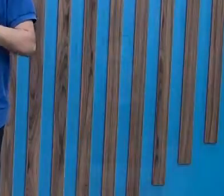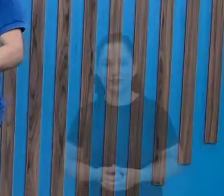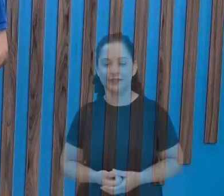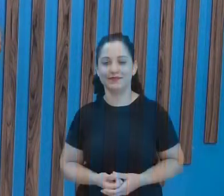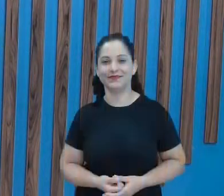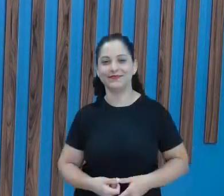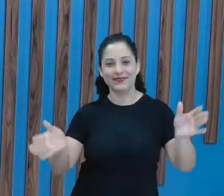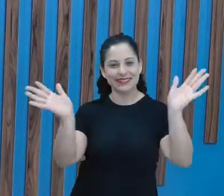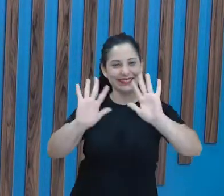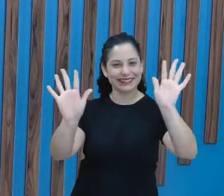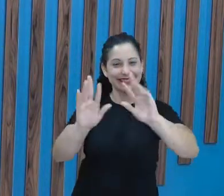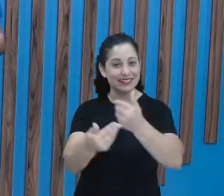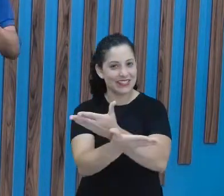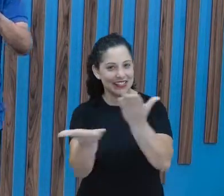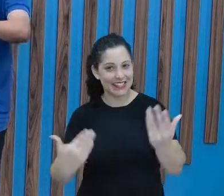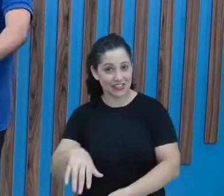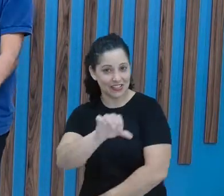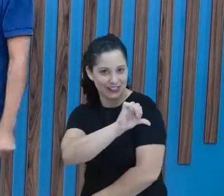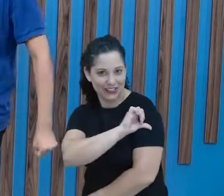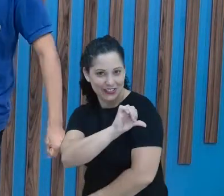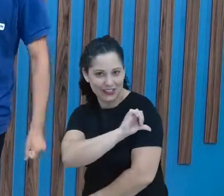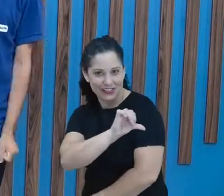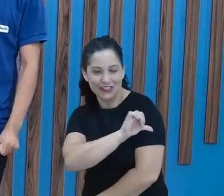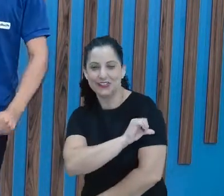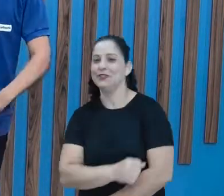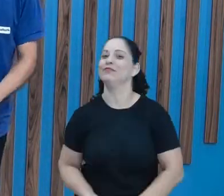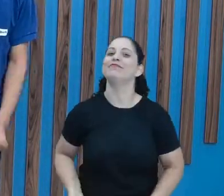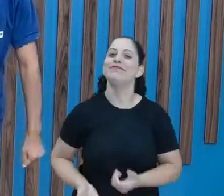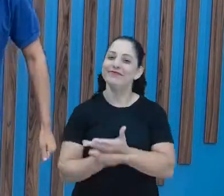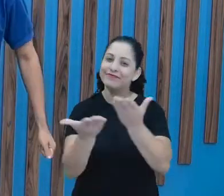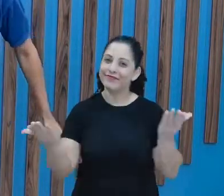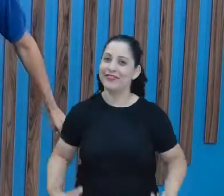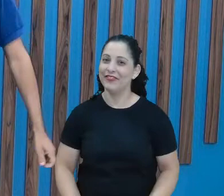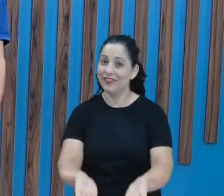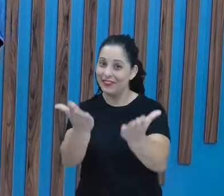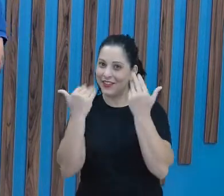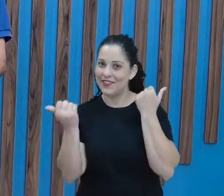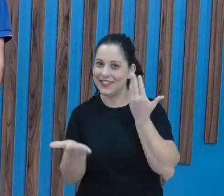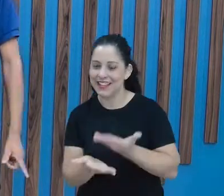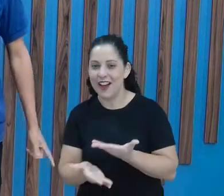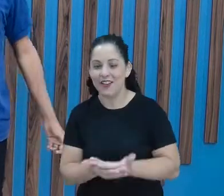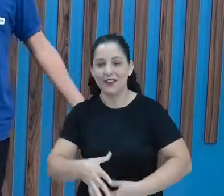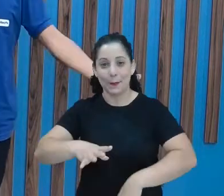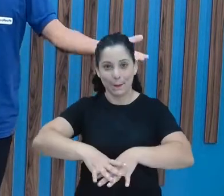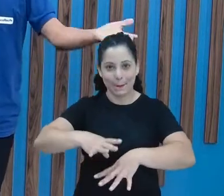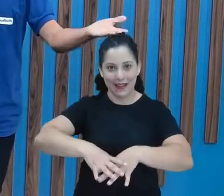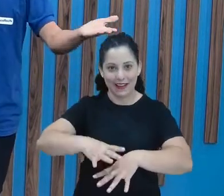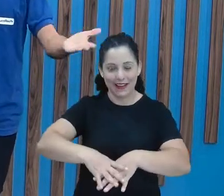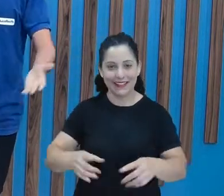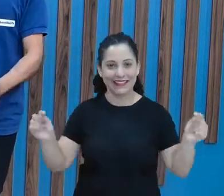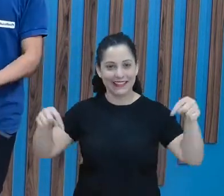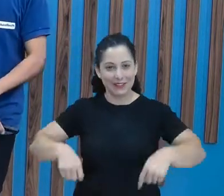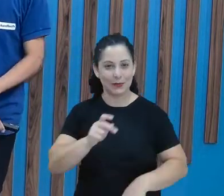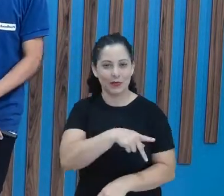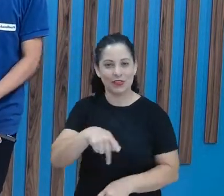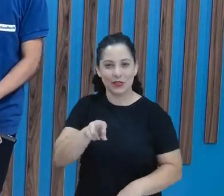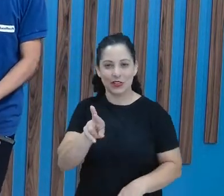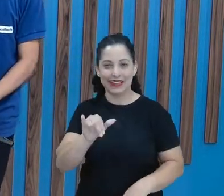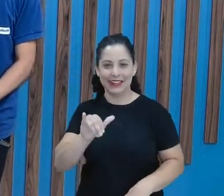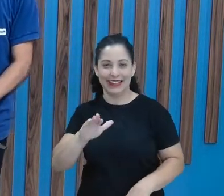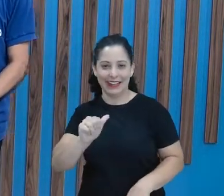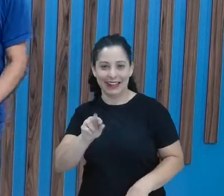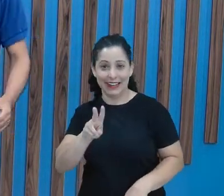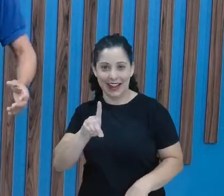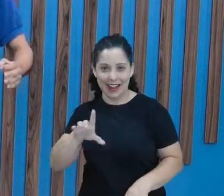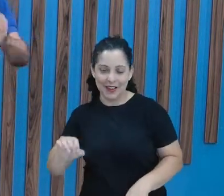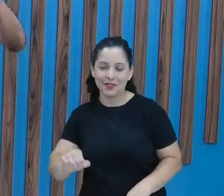Fala, nono ano, queridos! Vamos embora para mais uma aula de matemática com o Ricardinho. Isso